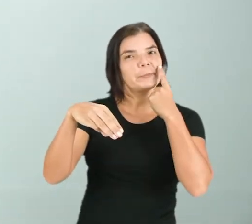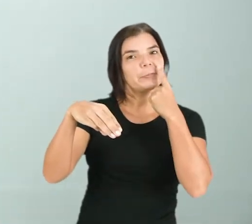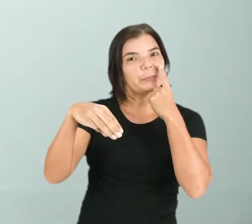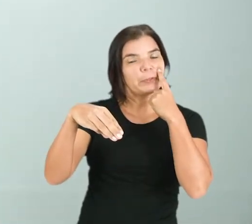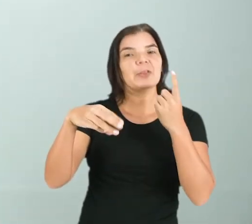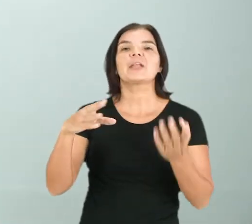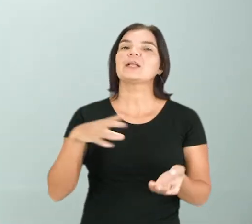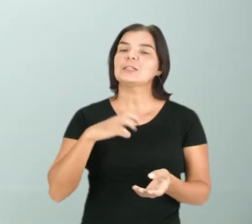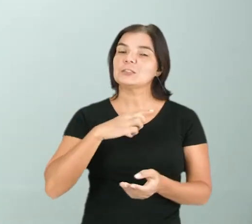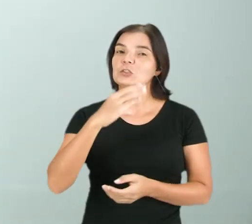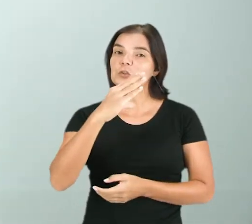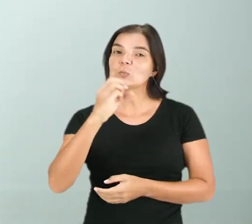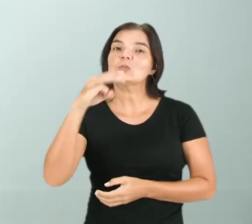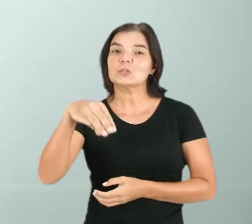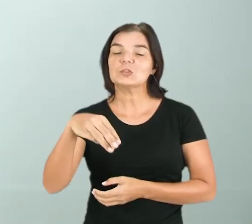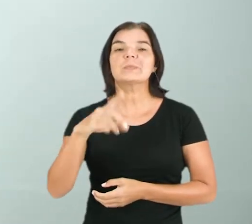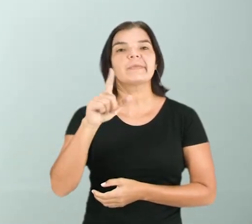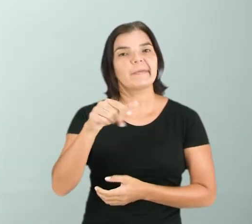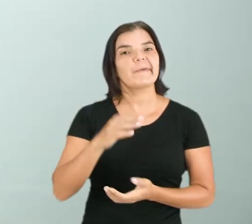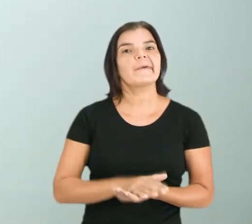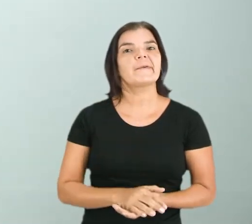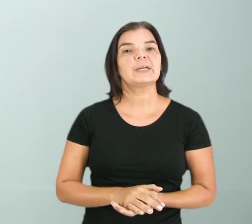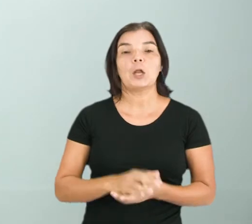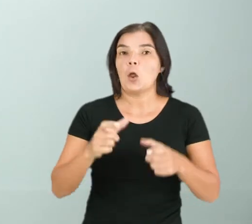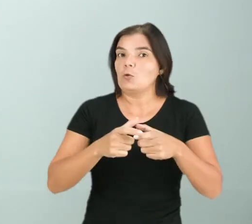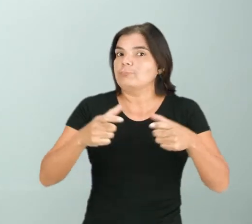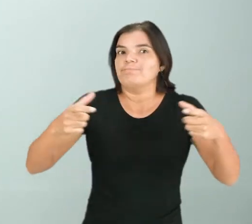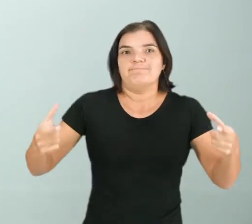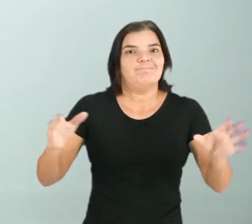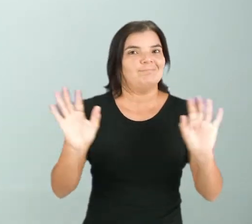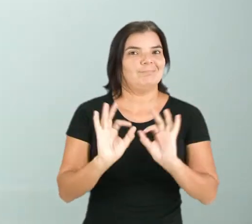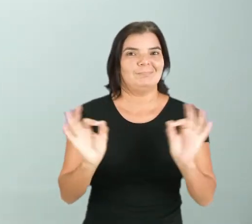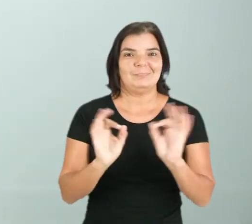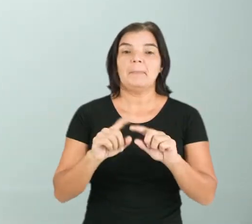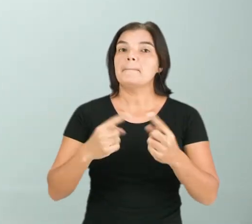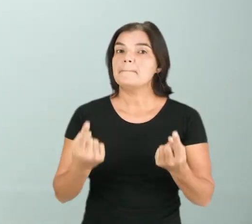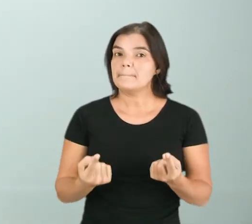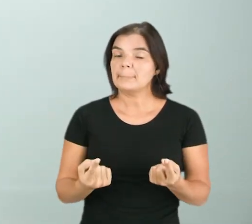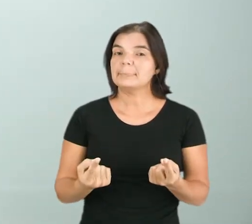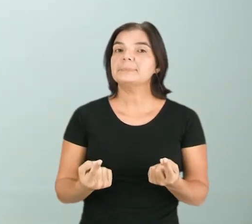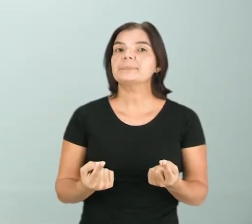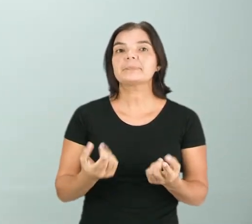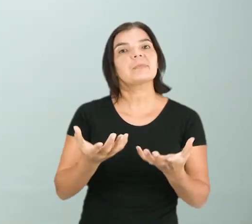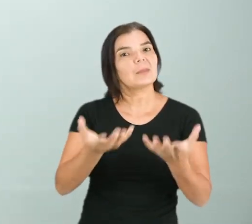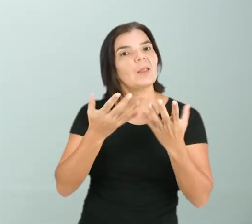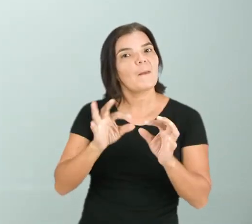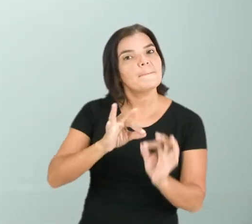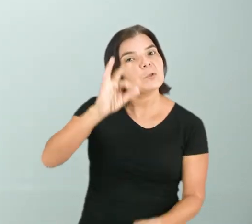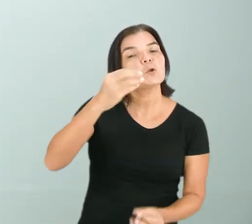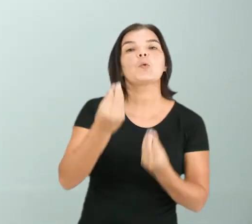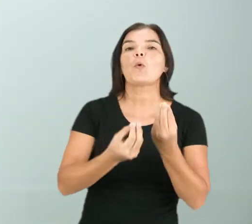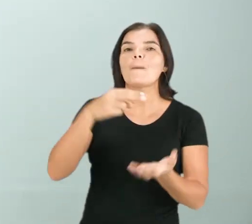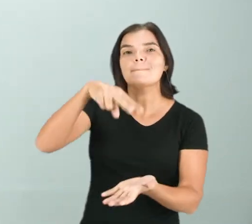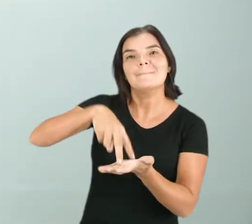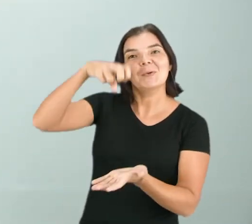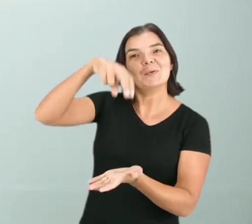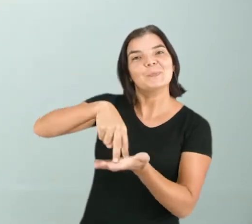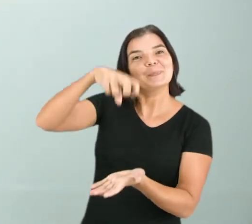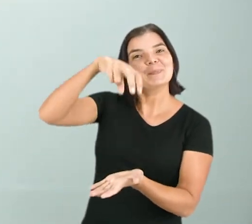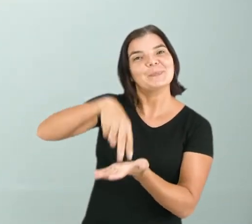eles tinham o tamanho de centímetros. Não eram tão grandes, né? Mas ela queria medir como? Pulando, né?